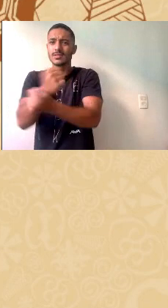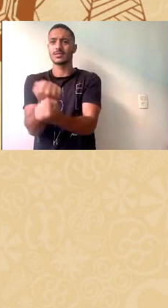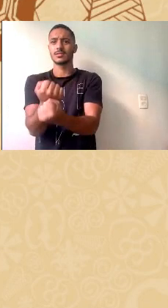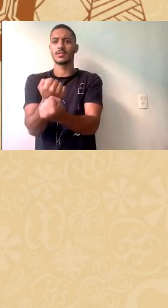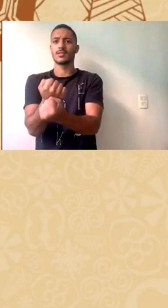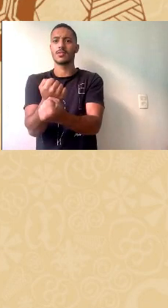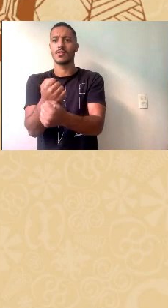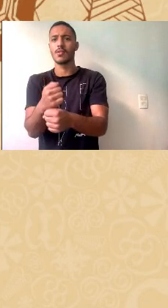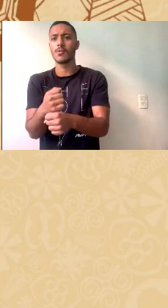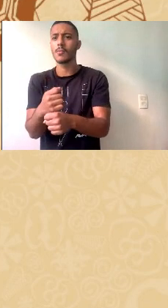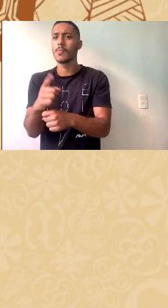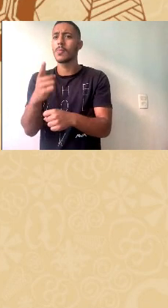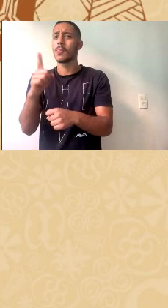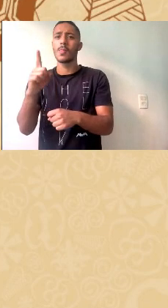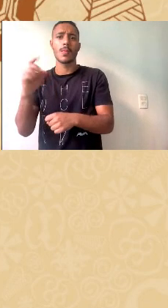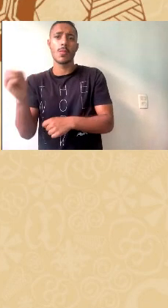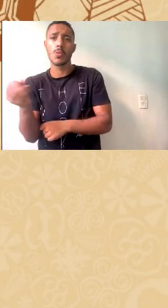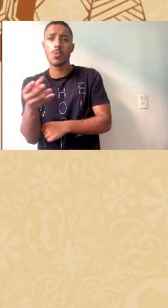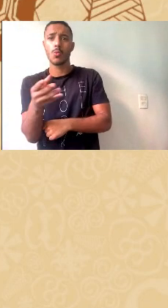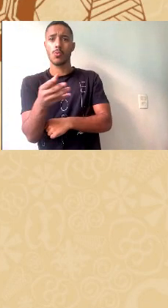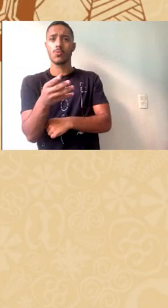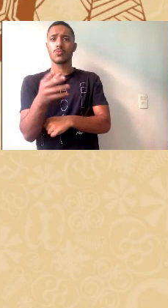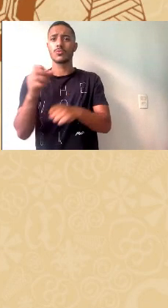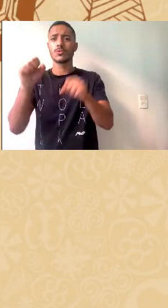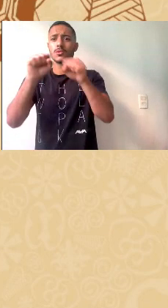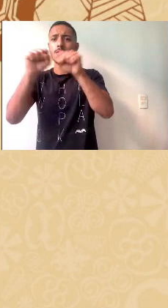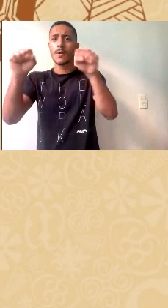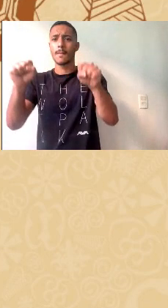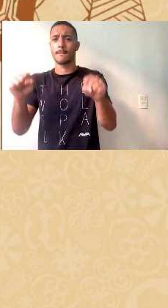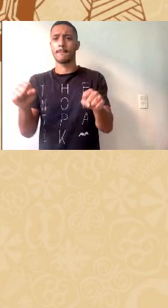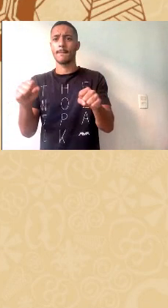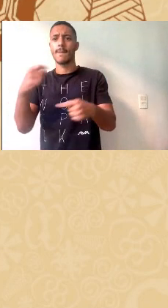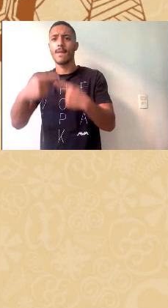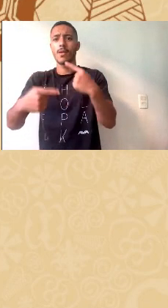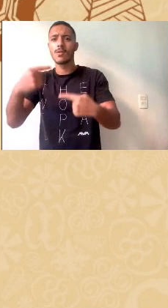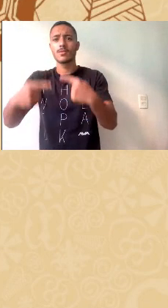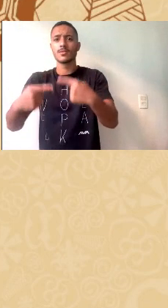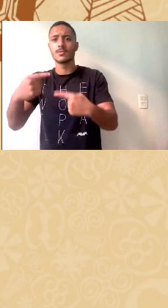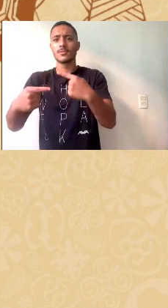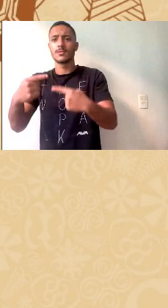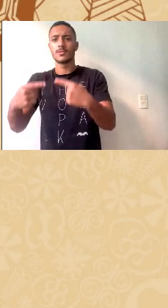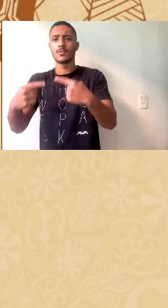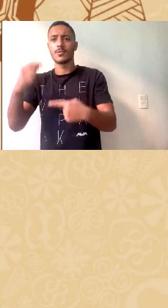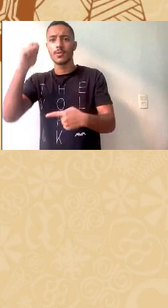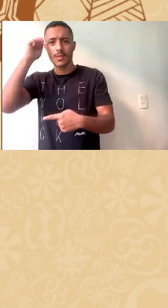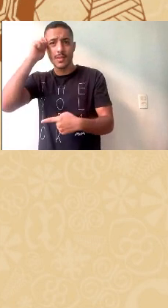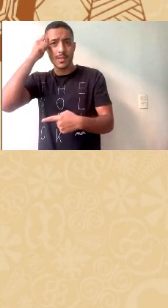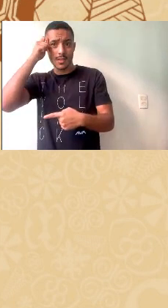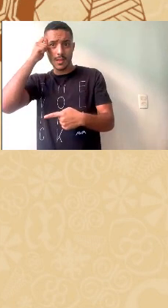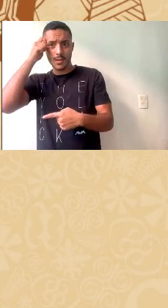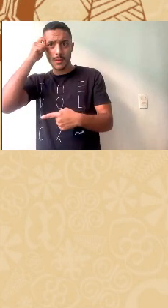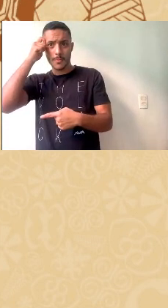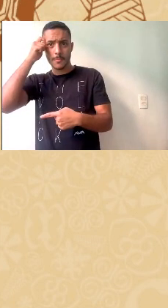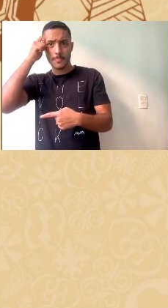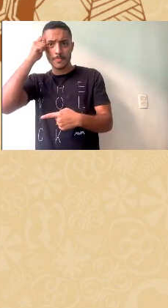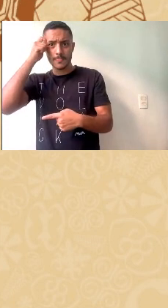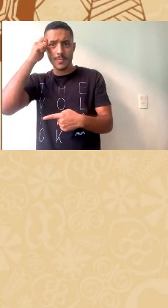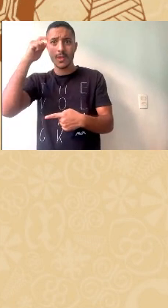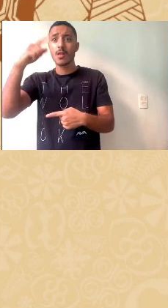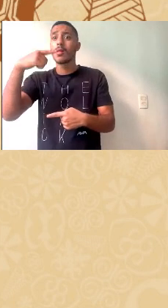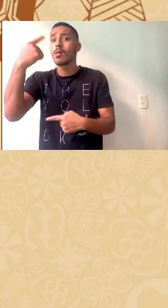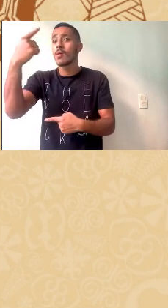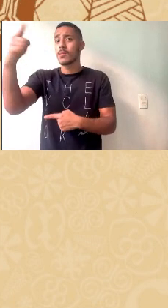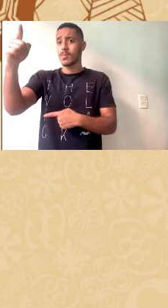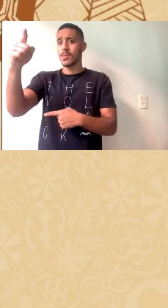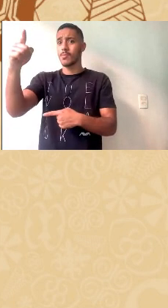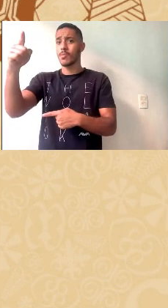não assegurou ganhos materiais nem simbólicos para a população negra, que já então, após a abolição, né, muitos